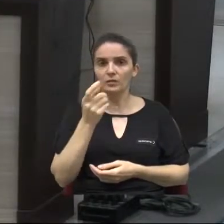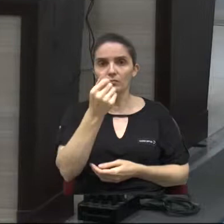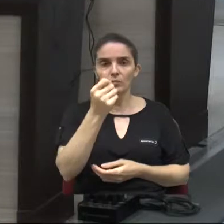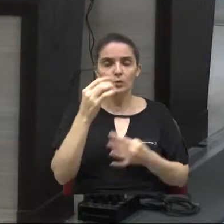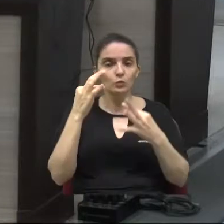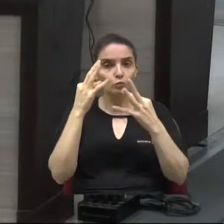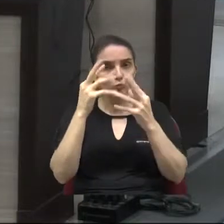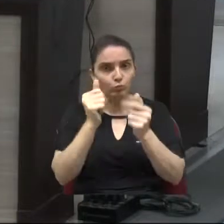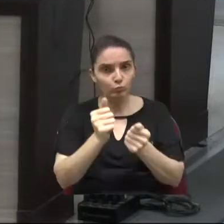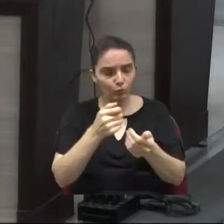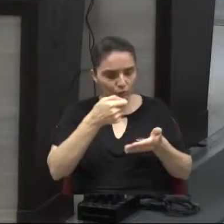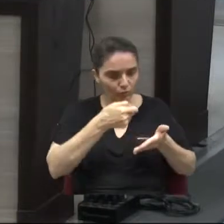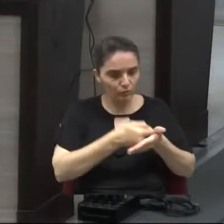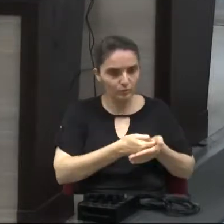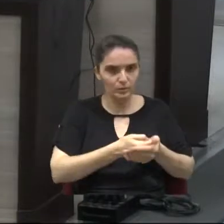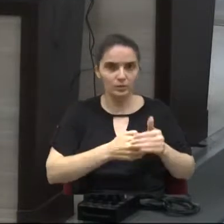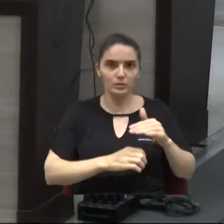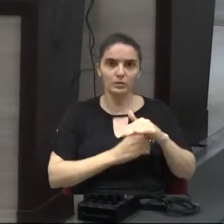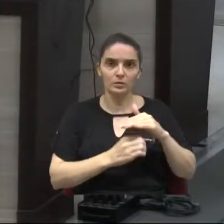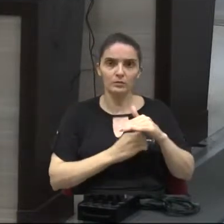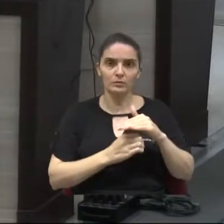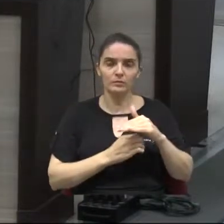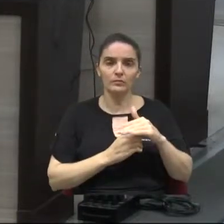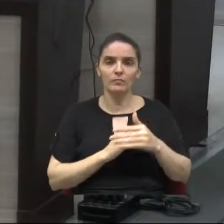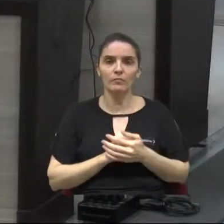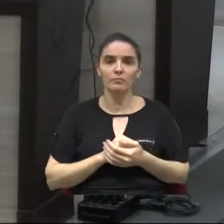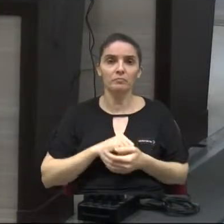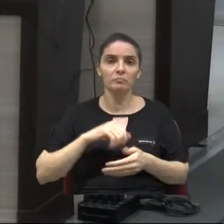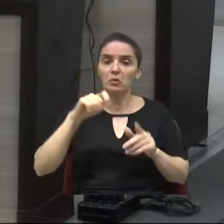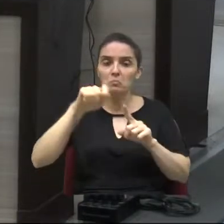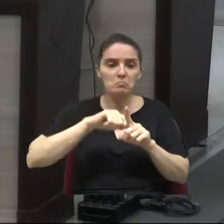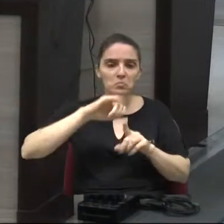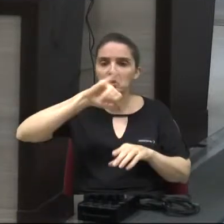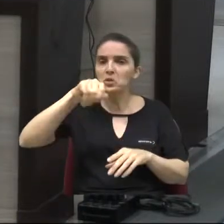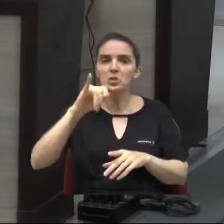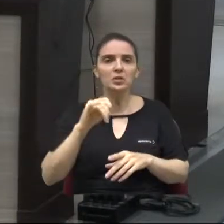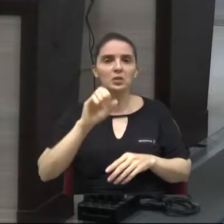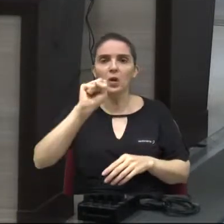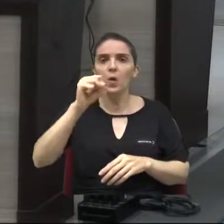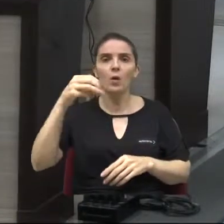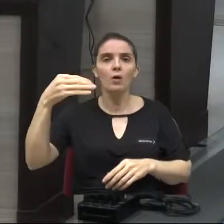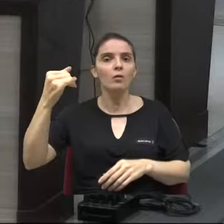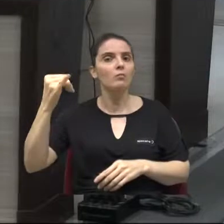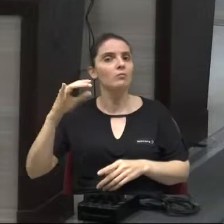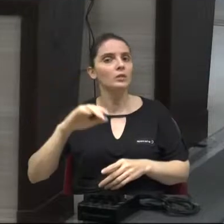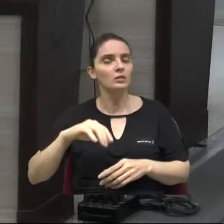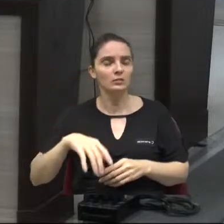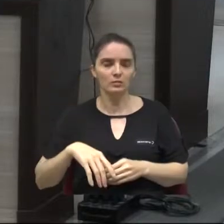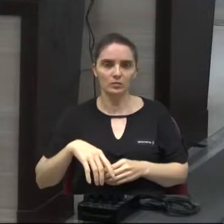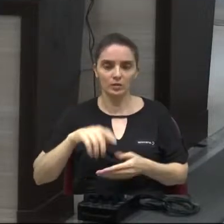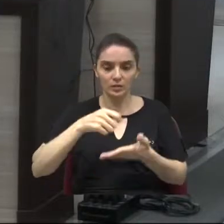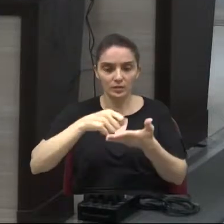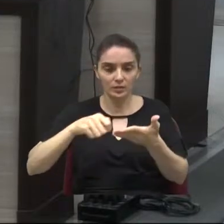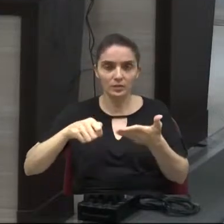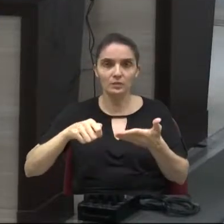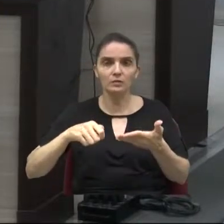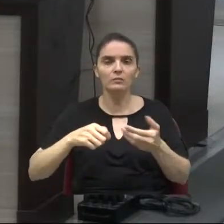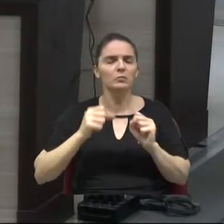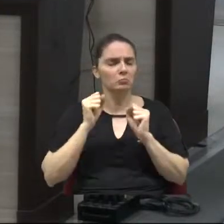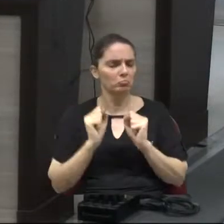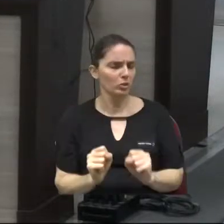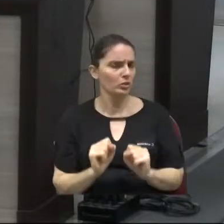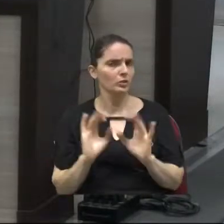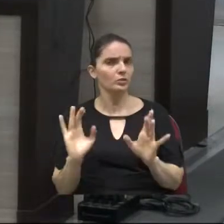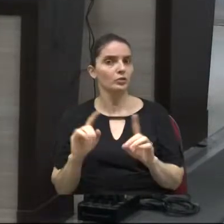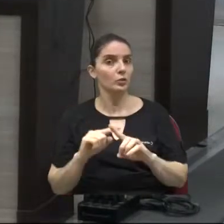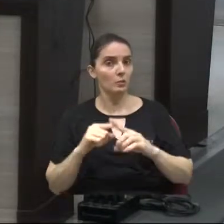quiser usar no mês de janeiro, os 8 milhões e um pouquinho que é da rúbrica do subsídio, ele usa,